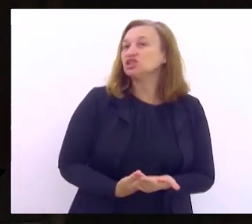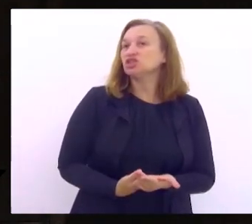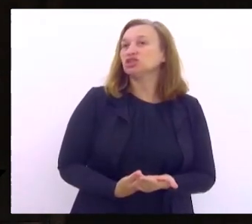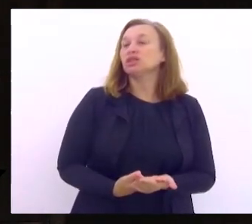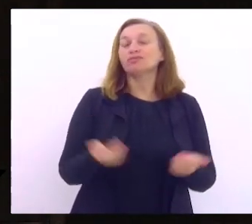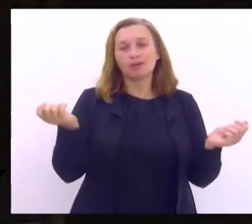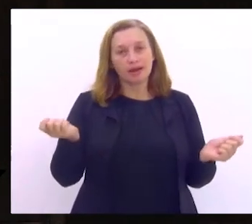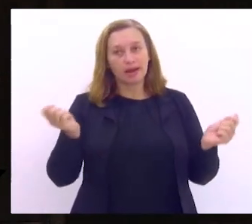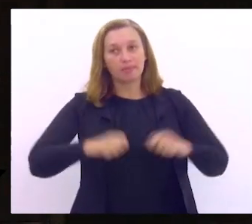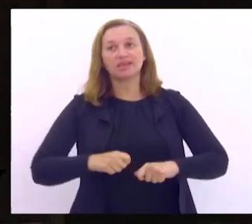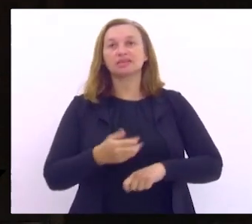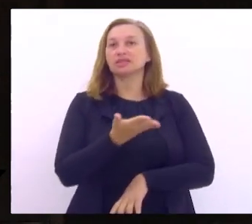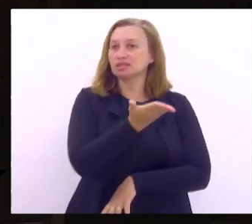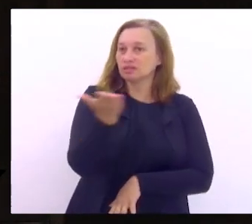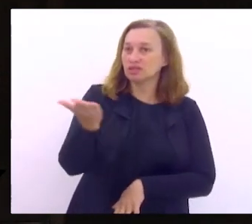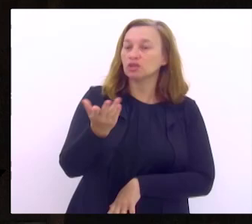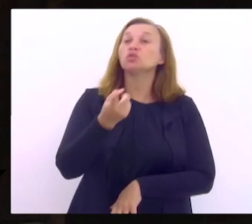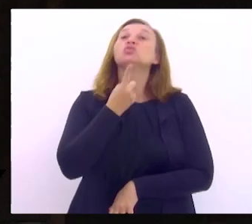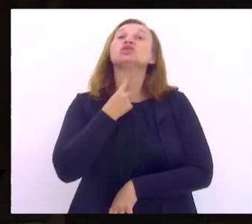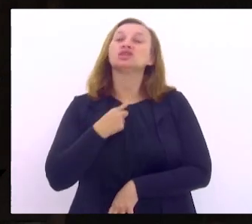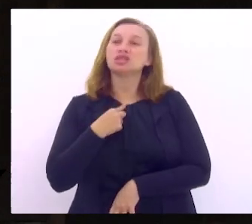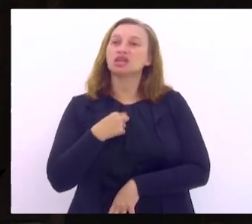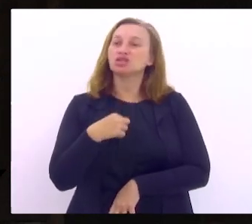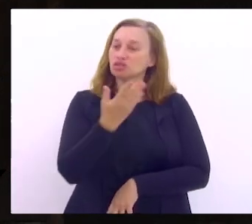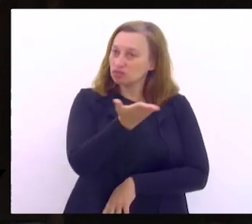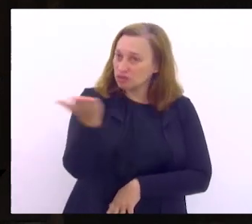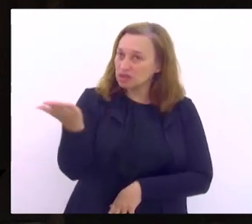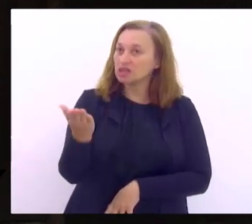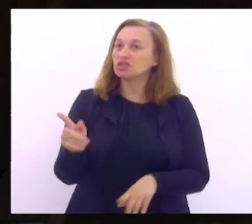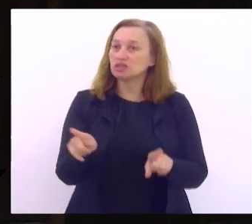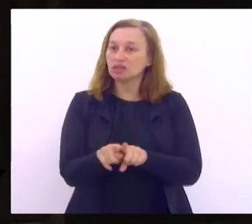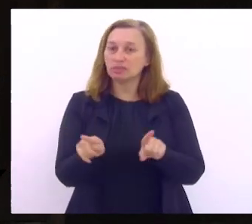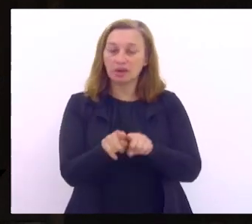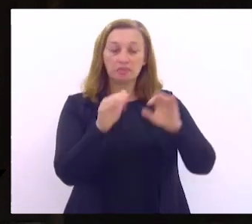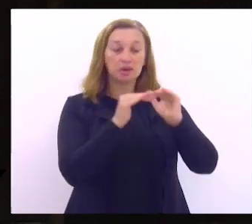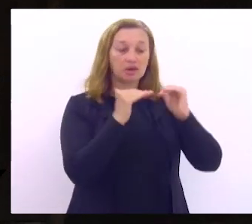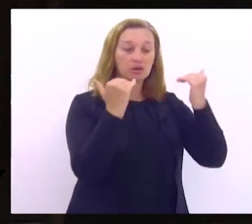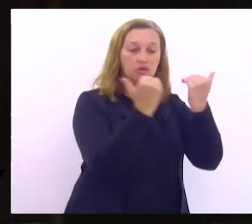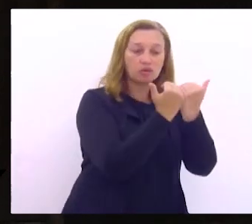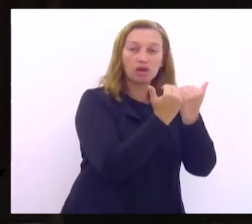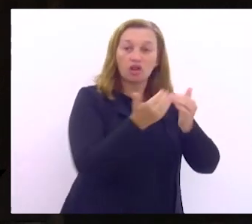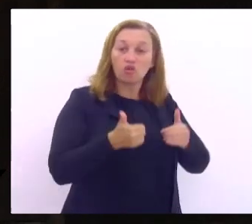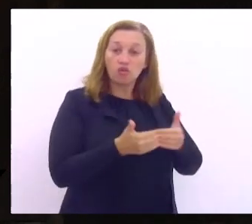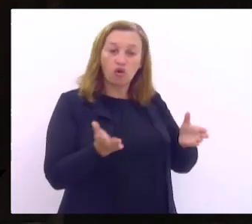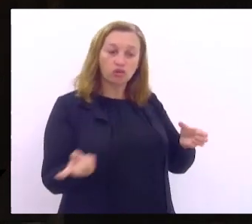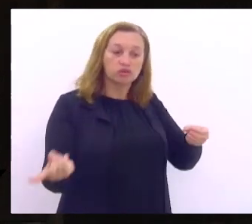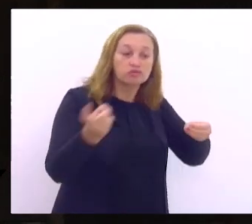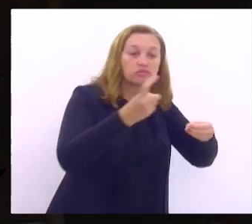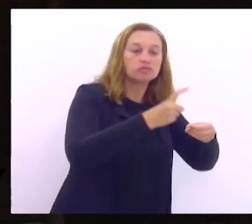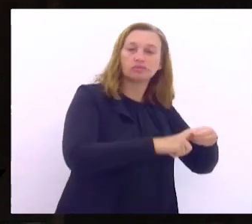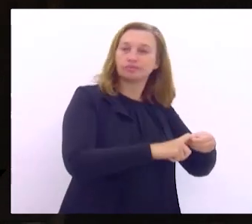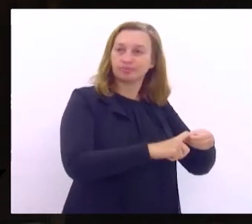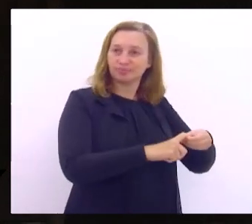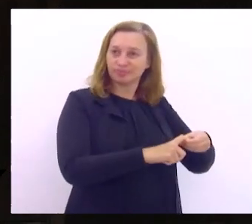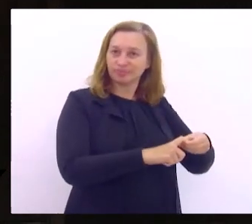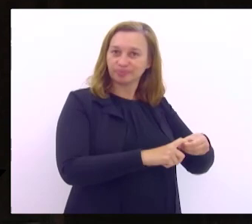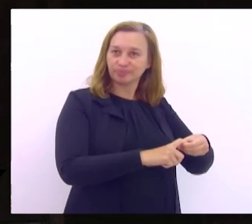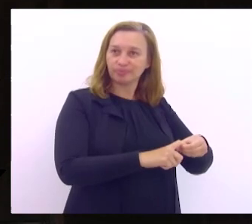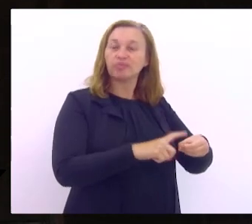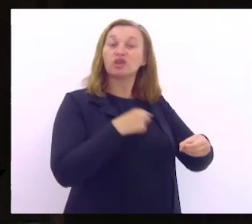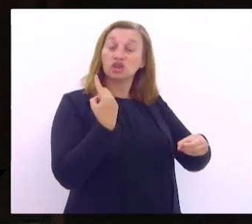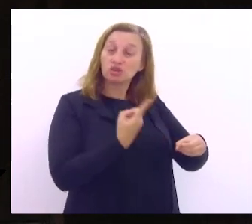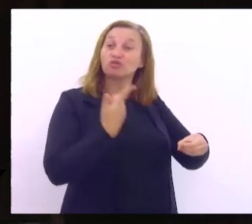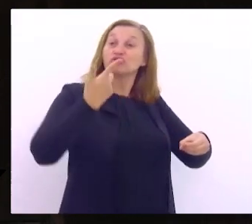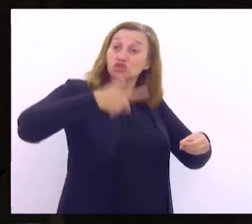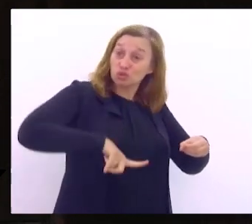na capacidade de vocês e na vontade para que o Célio de Barros ele retorne ao seu lugar e que nós tenhamos